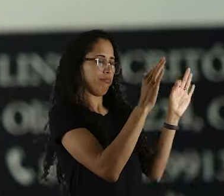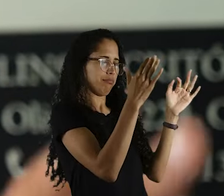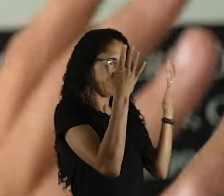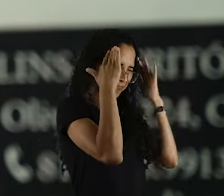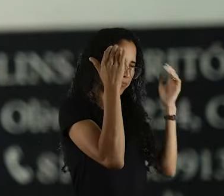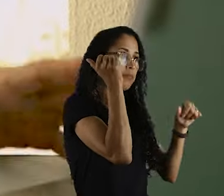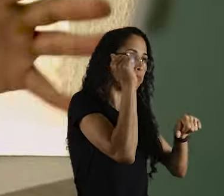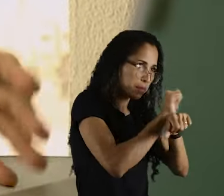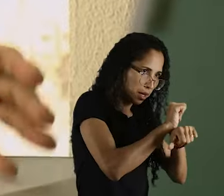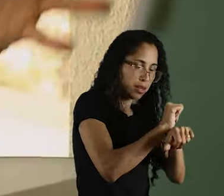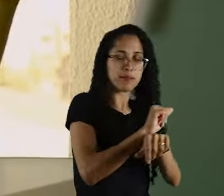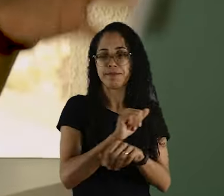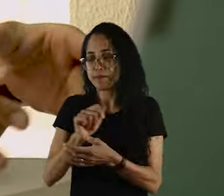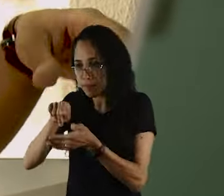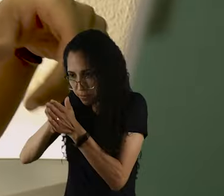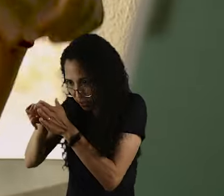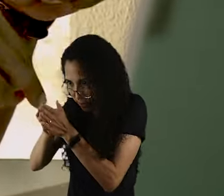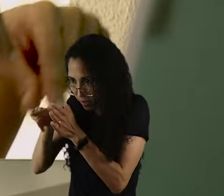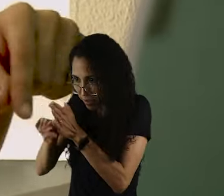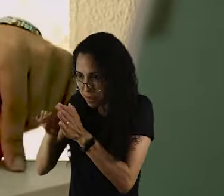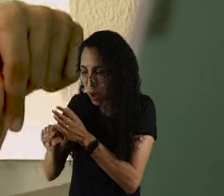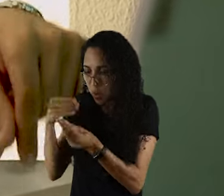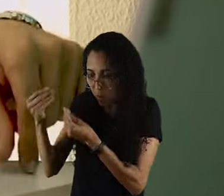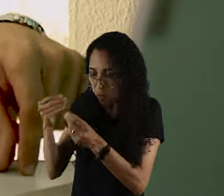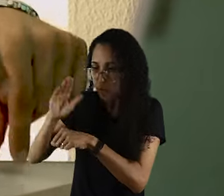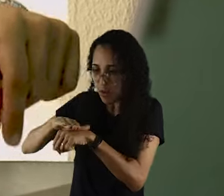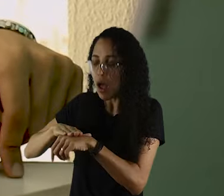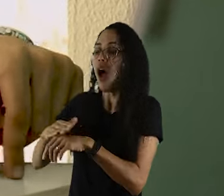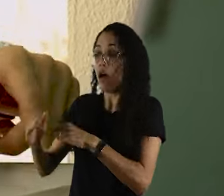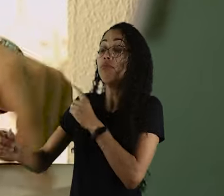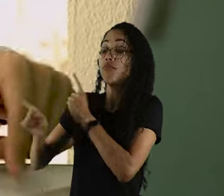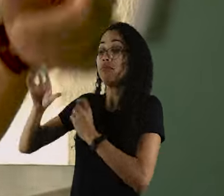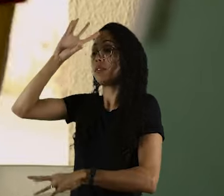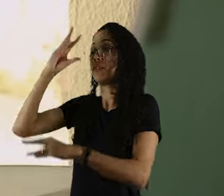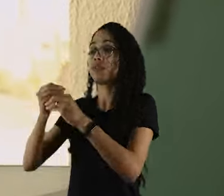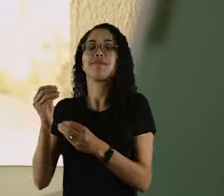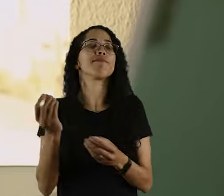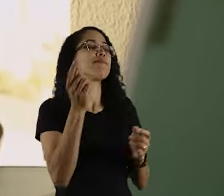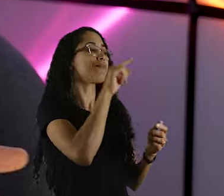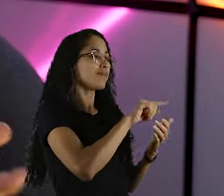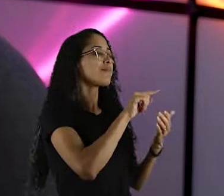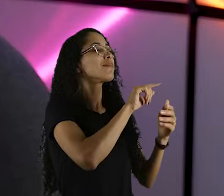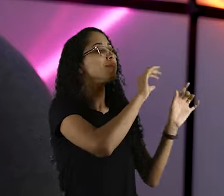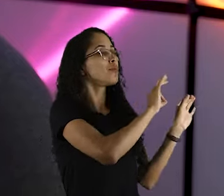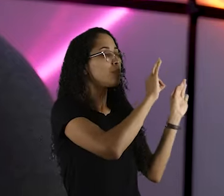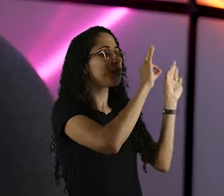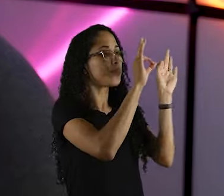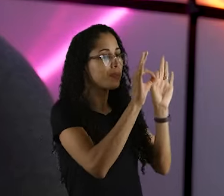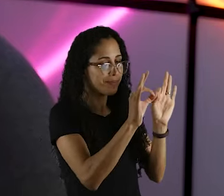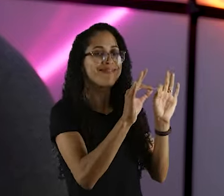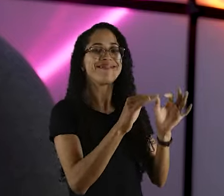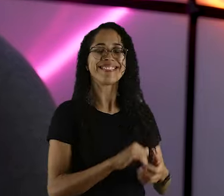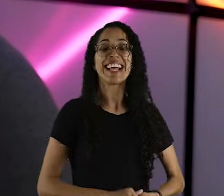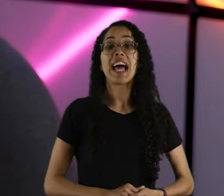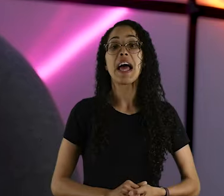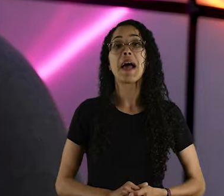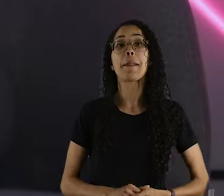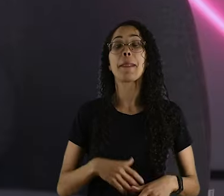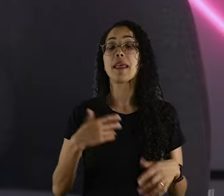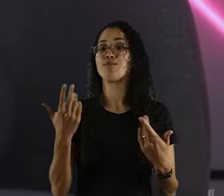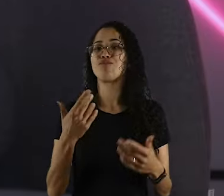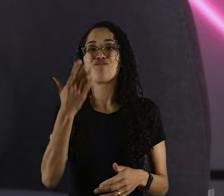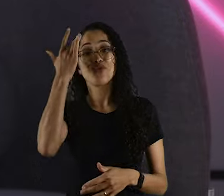entendi, então eu pausava o vídeo, voltava, ia, pesquisava como é que faz isso aqui, aí eu achava, aí voltava. Por exemplo, no Bitcoin eu não sabia nem como criava uma